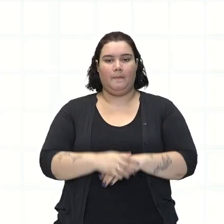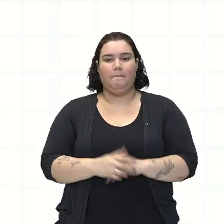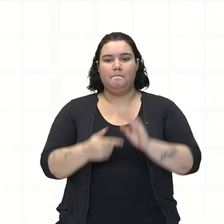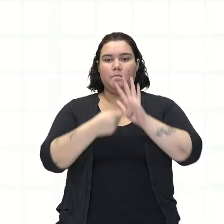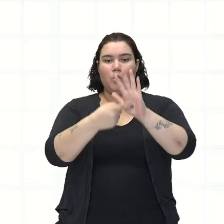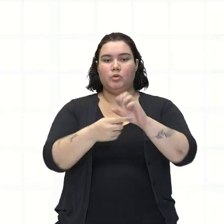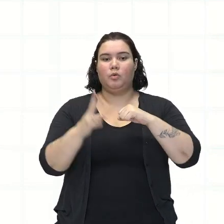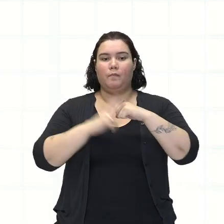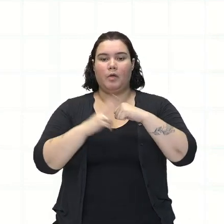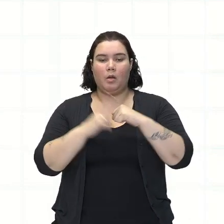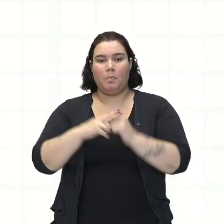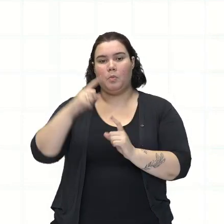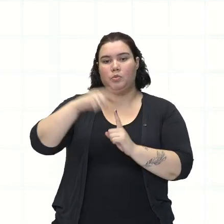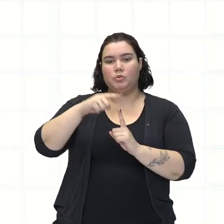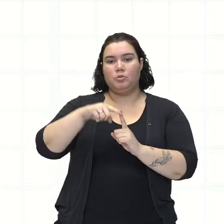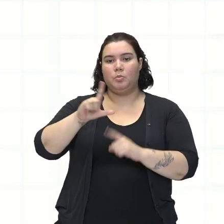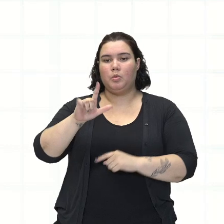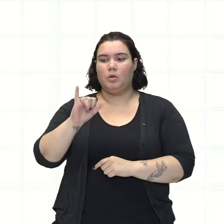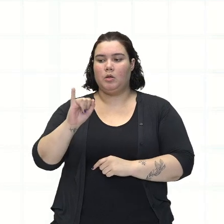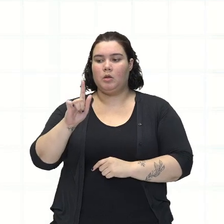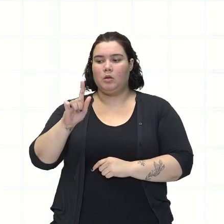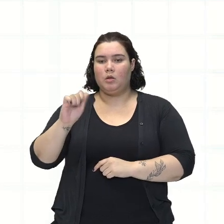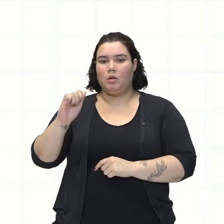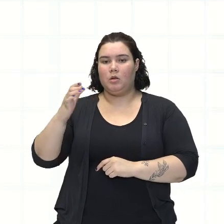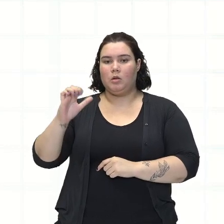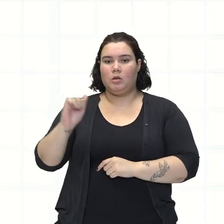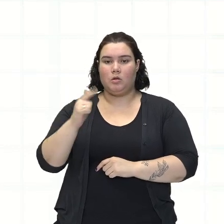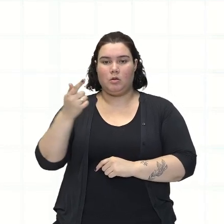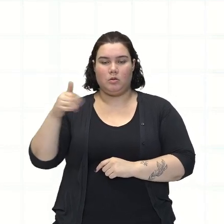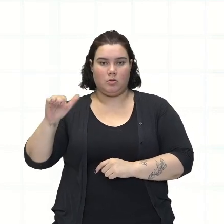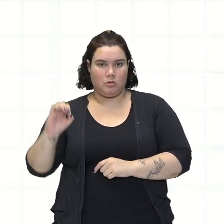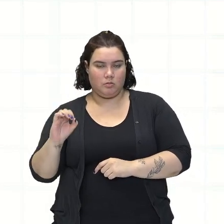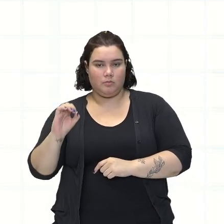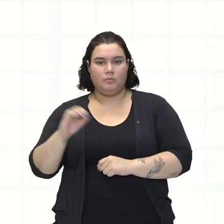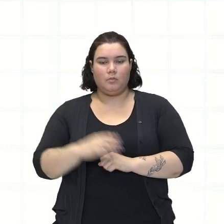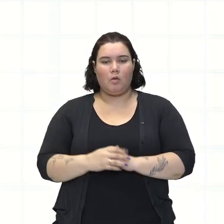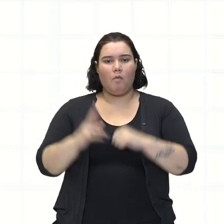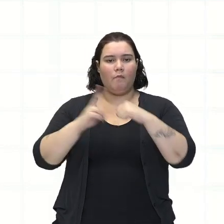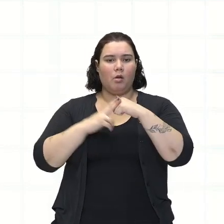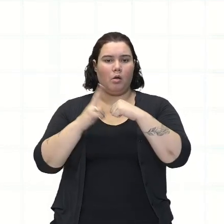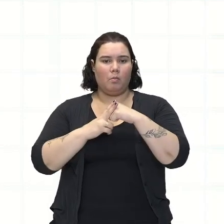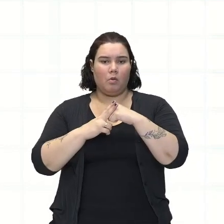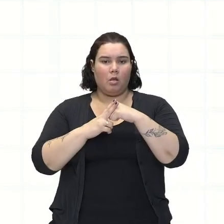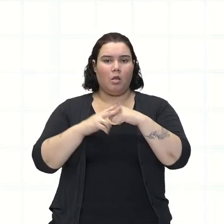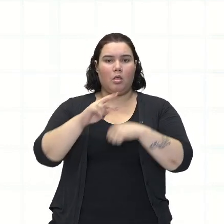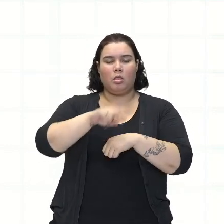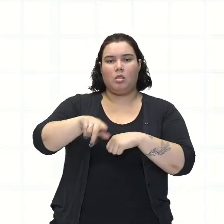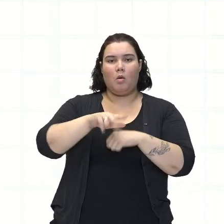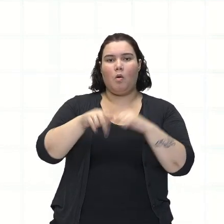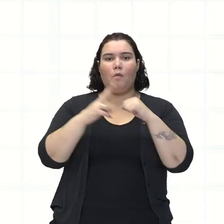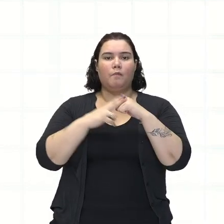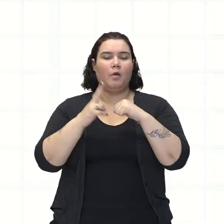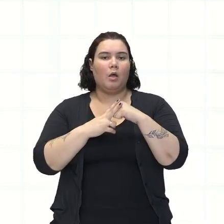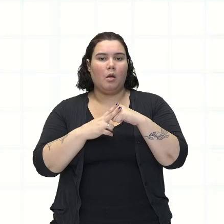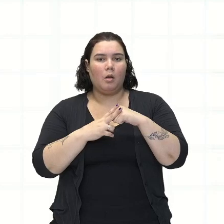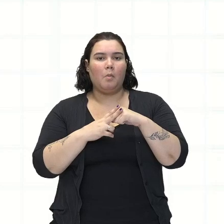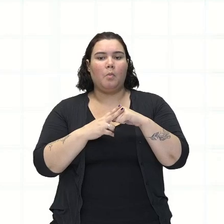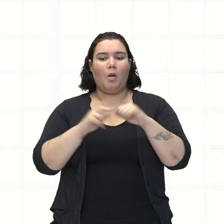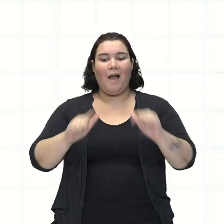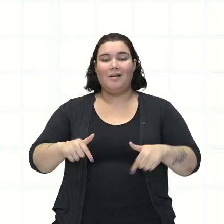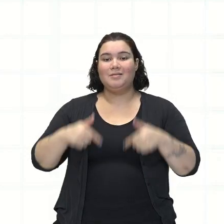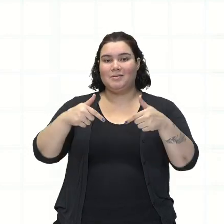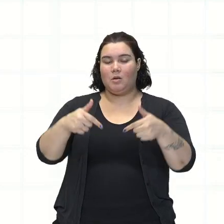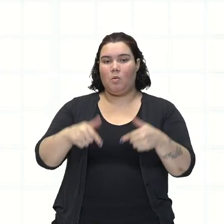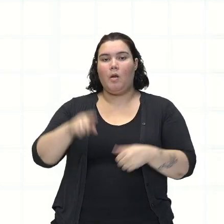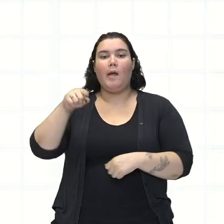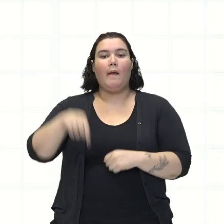de ligação, importante essa informação, que é aquele verbo que não é um verbo nocional, não é um verbo de ação. Ele